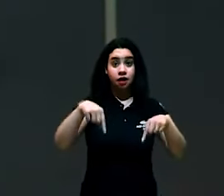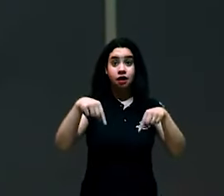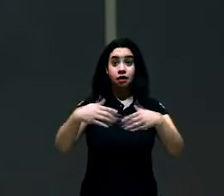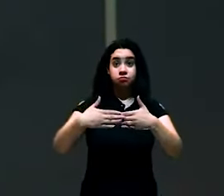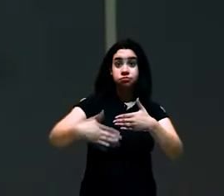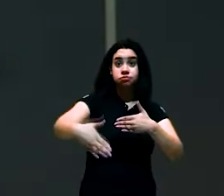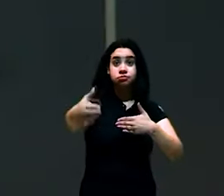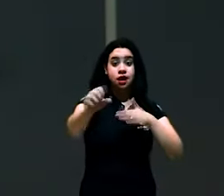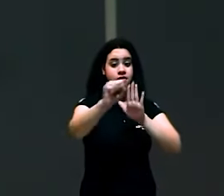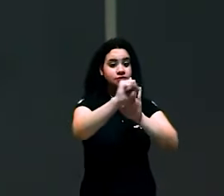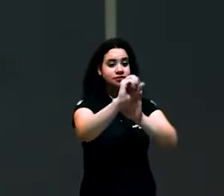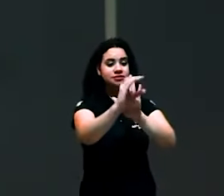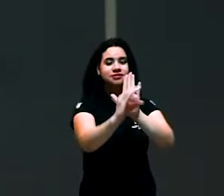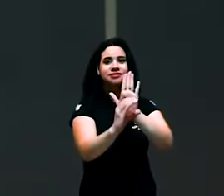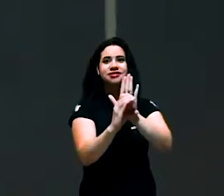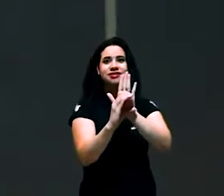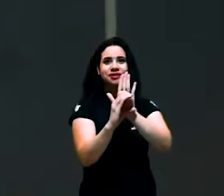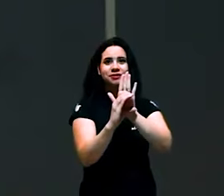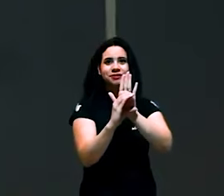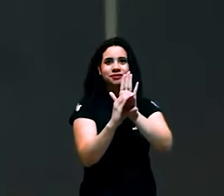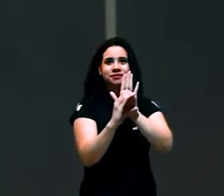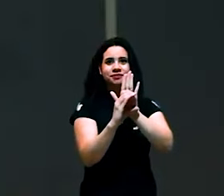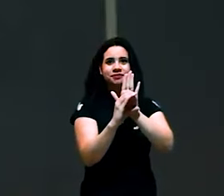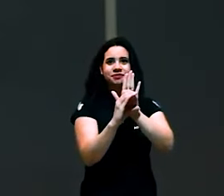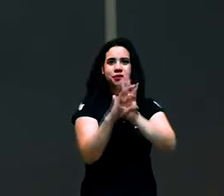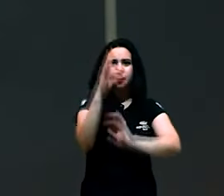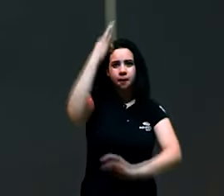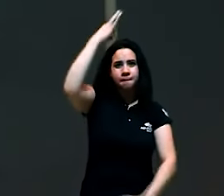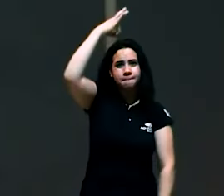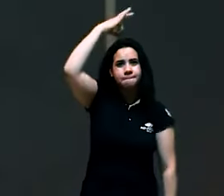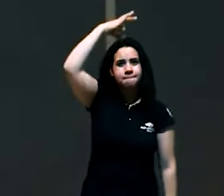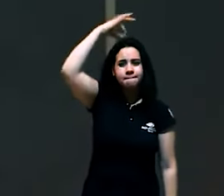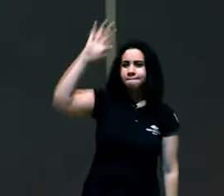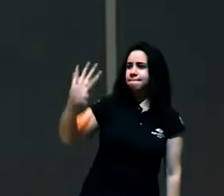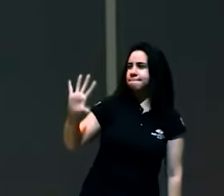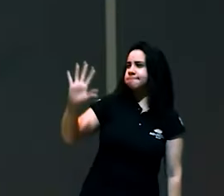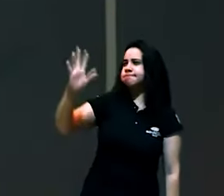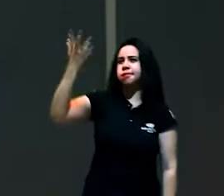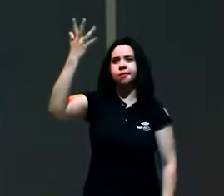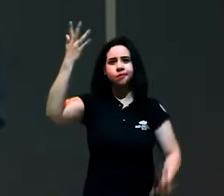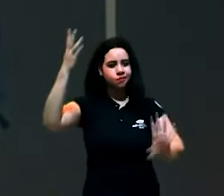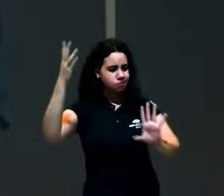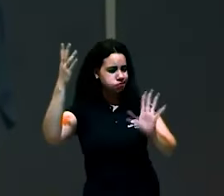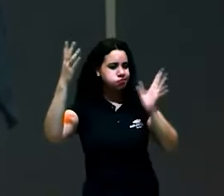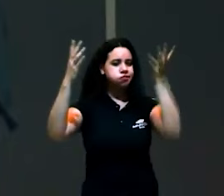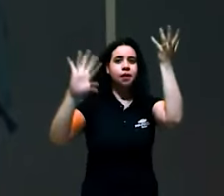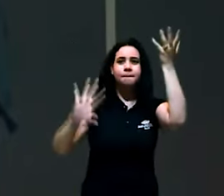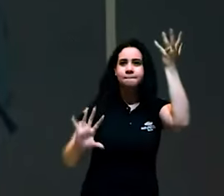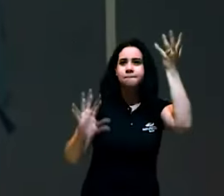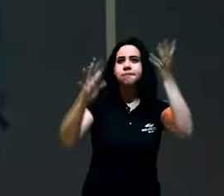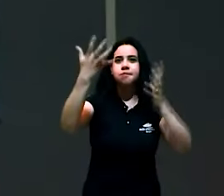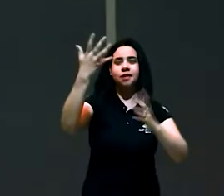há tantas formas de manifestação, porém, o Espírito Santo, essa expressão